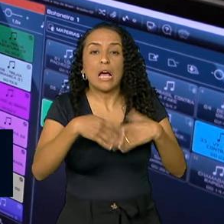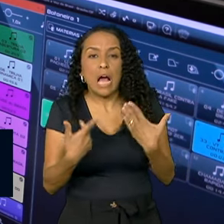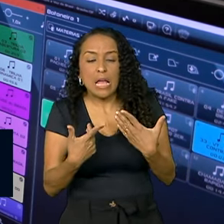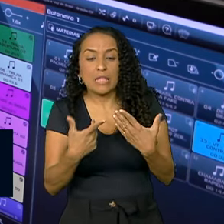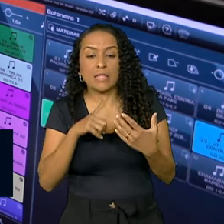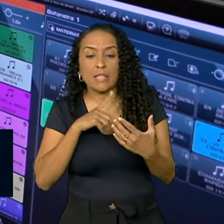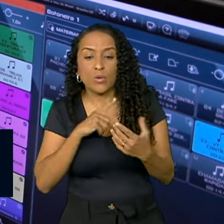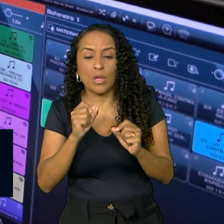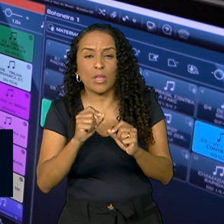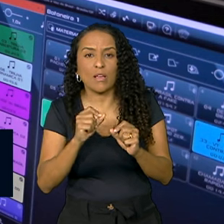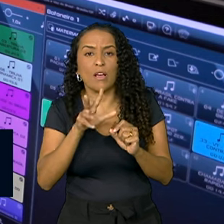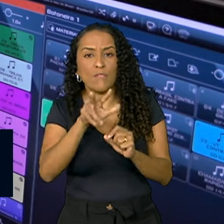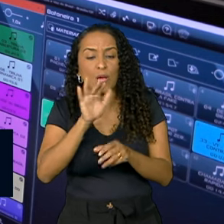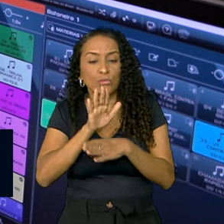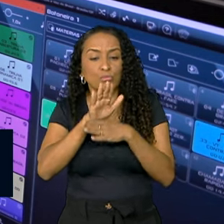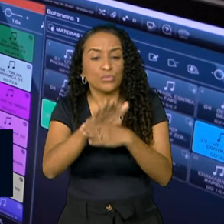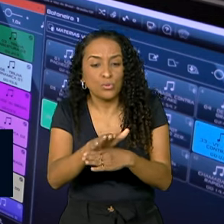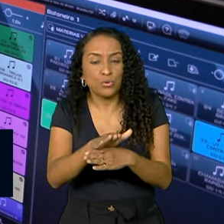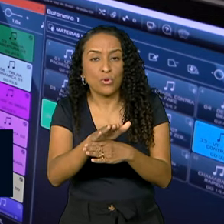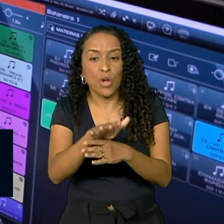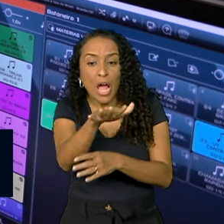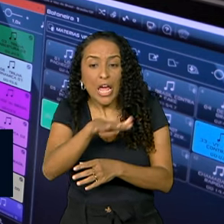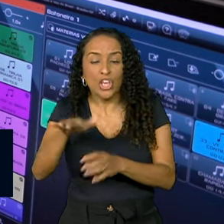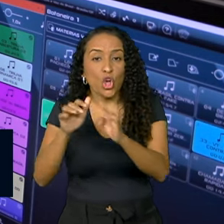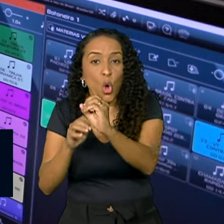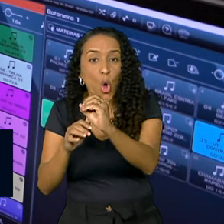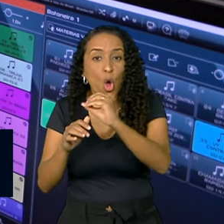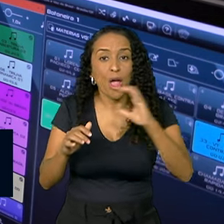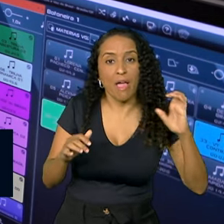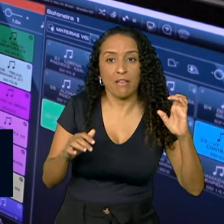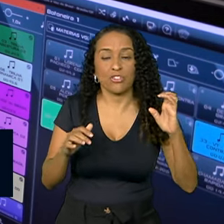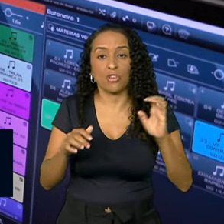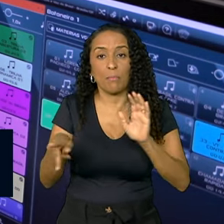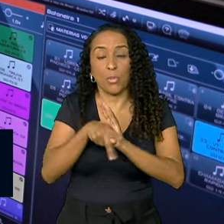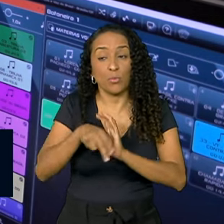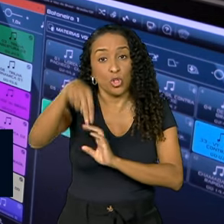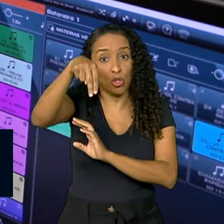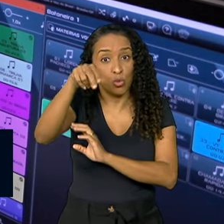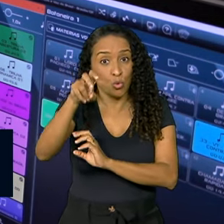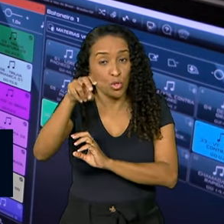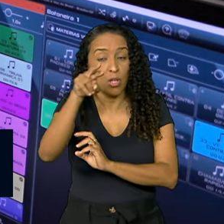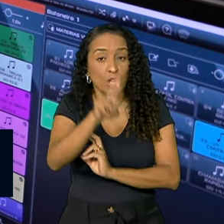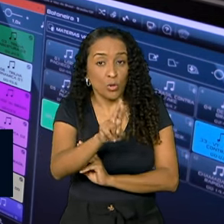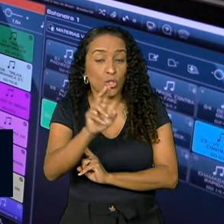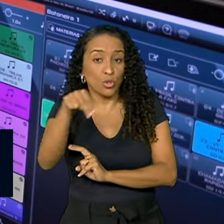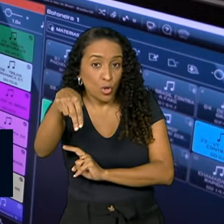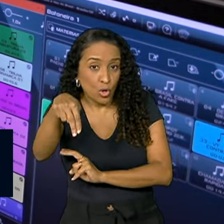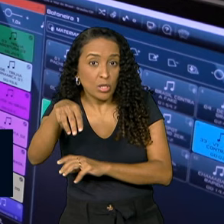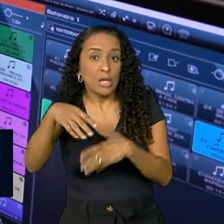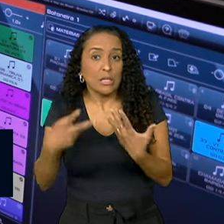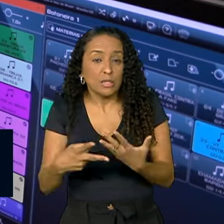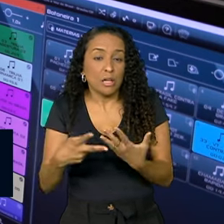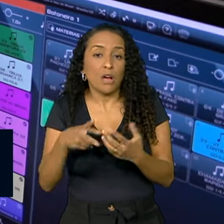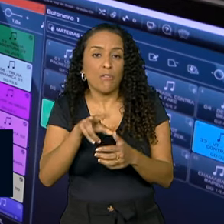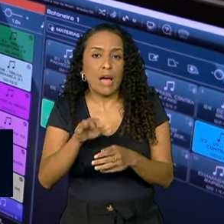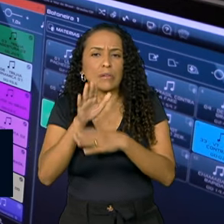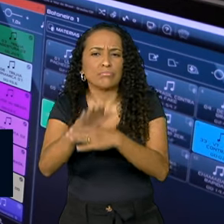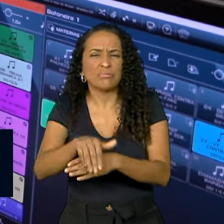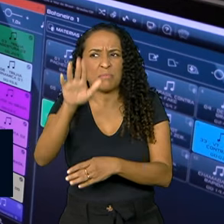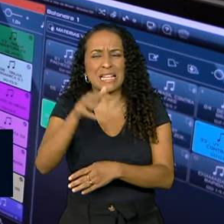basicamente beneficiar a região oeste do Estado do Rio Grande do Norte então só aí vão atender mais de